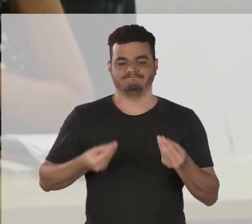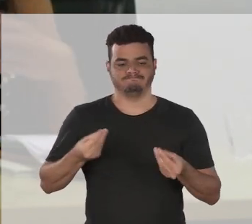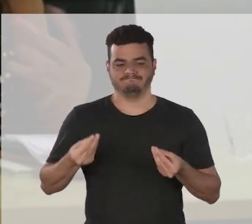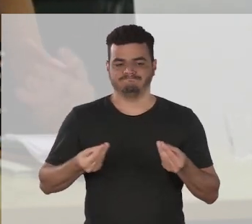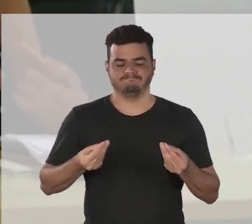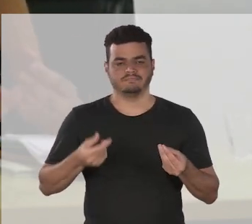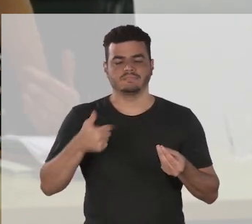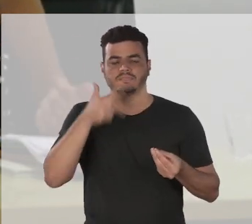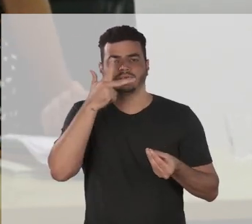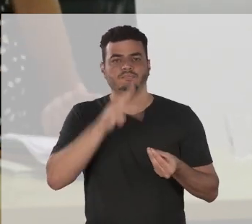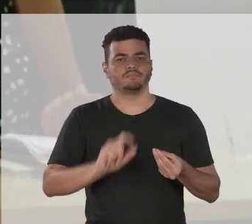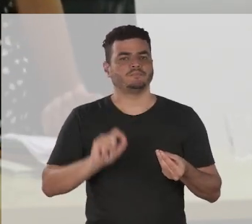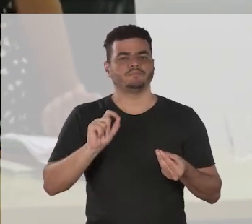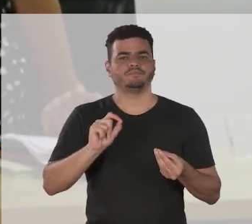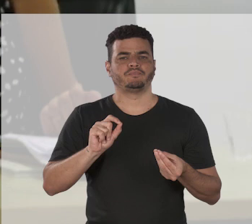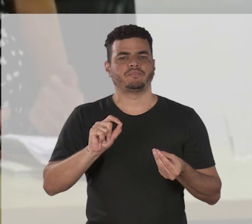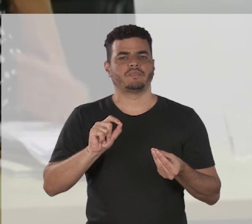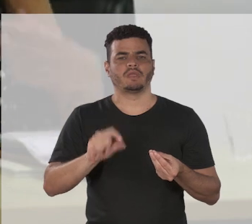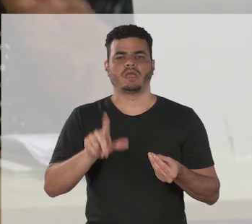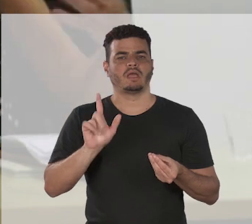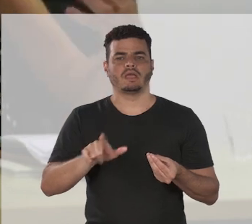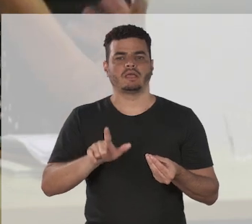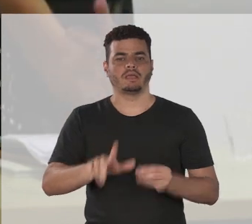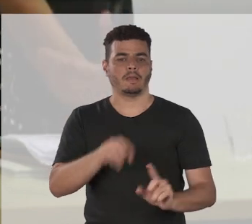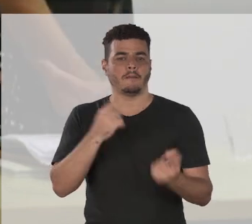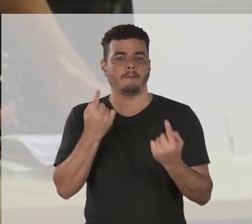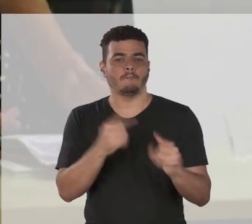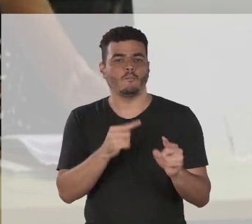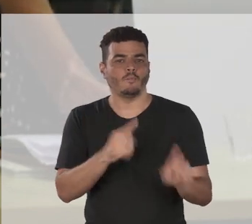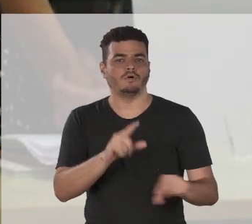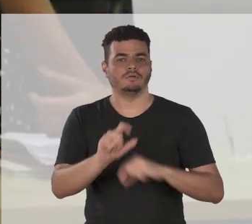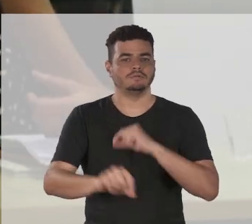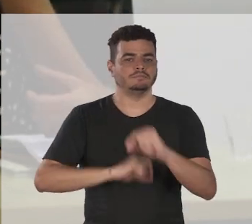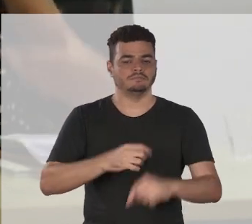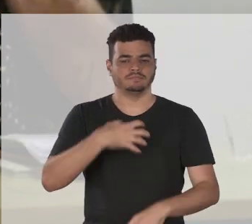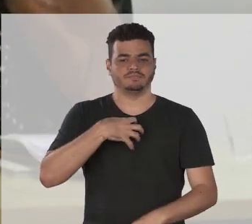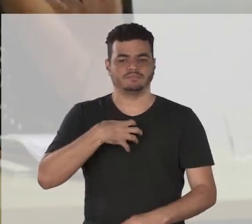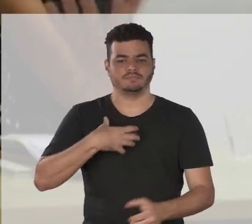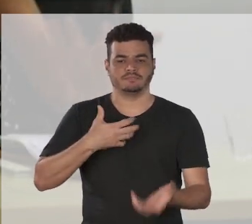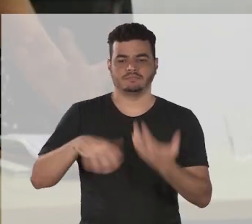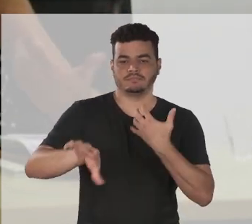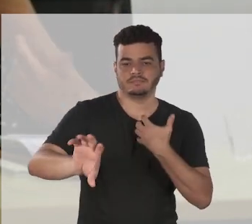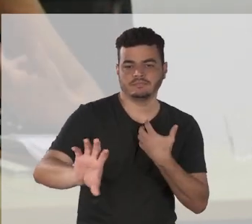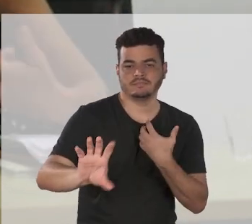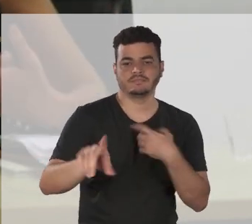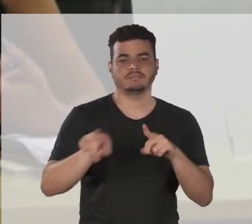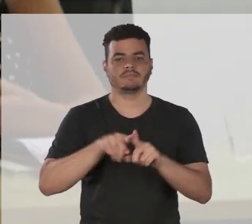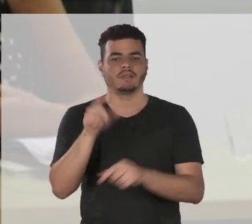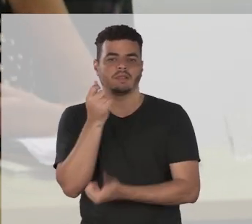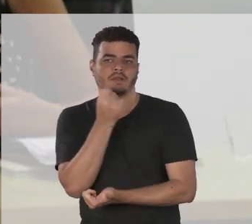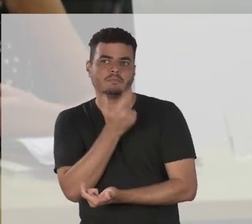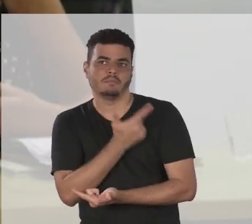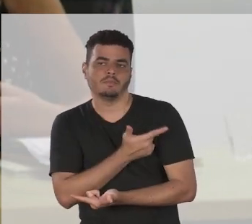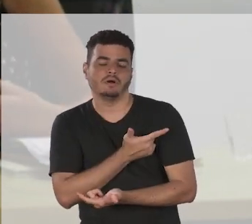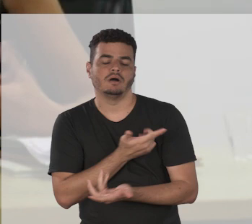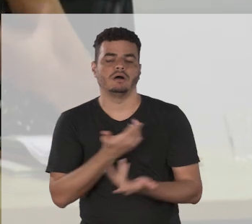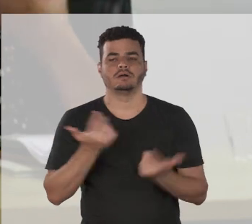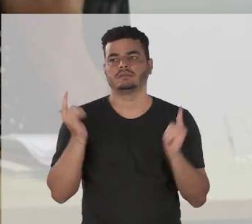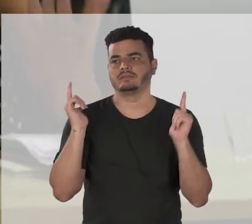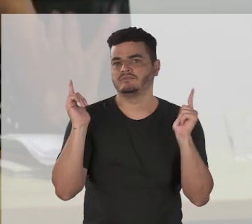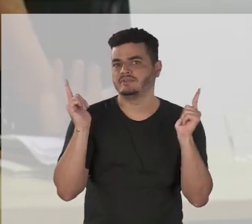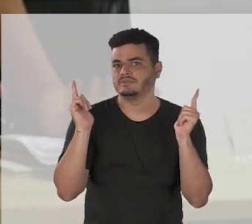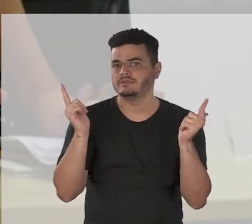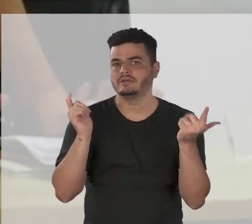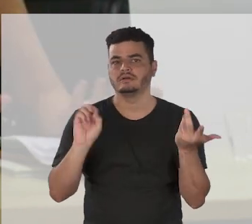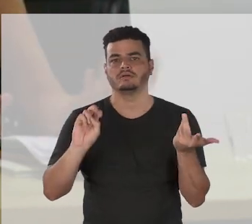maneira promovem os sentimentos de solidariedade, de reverência, isso